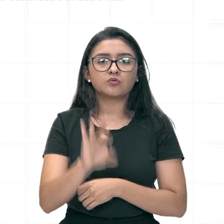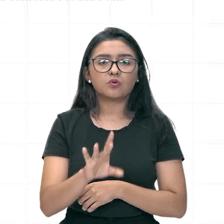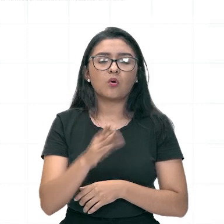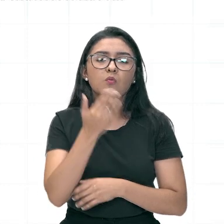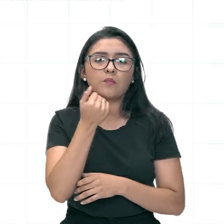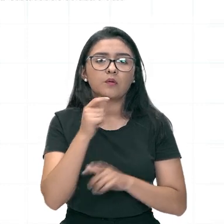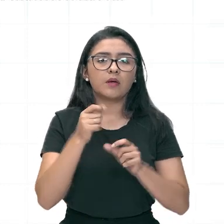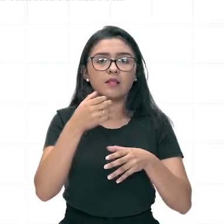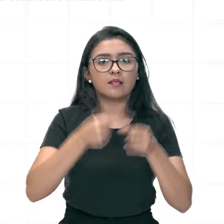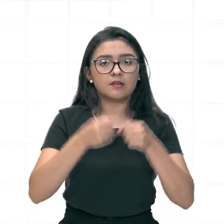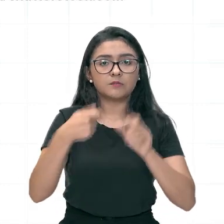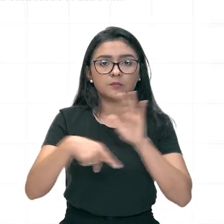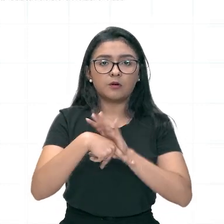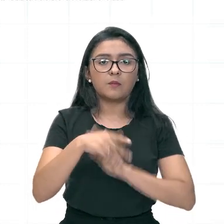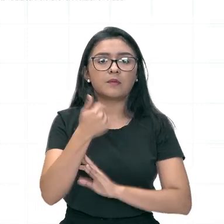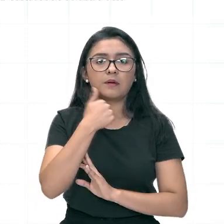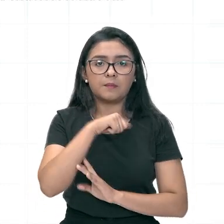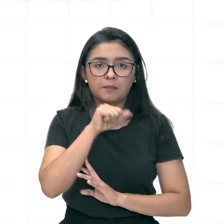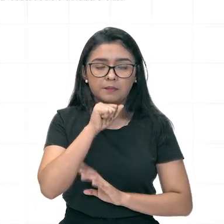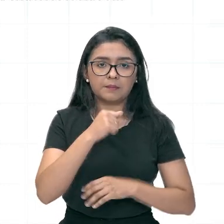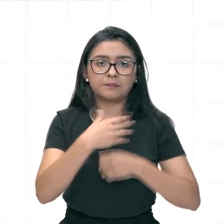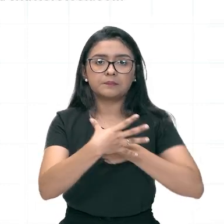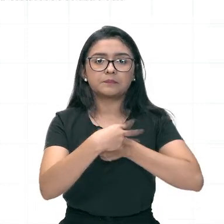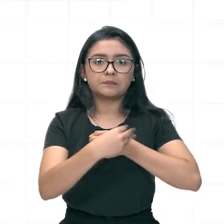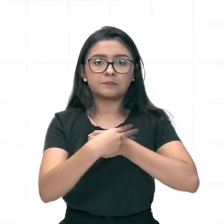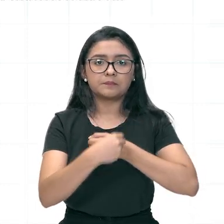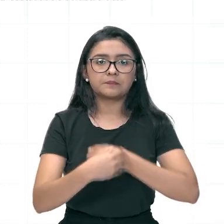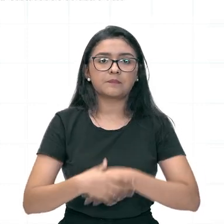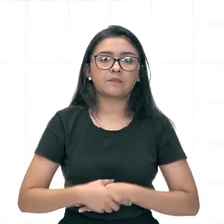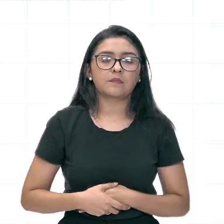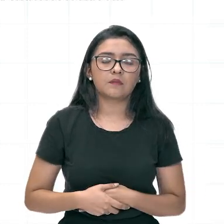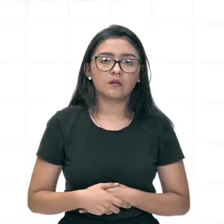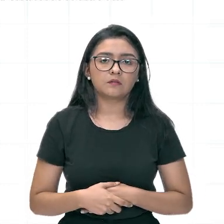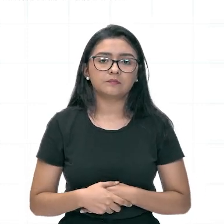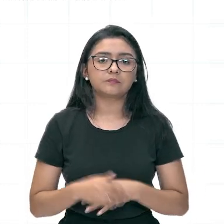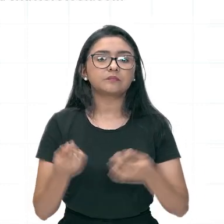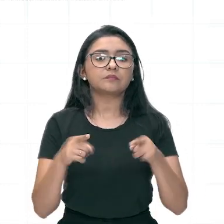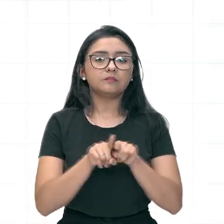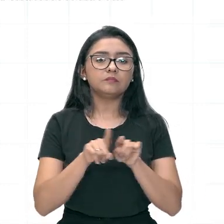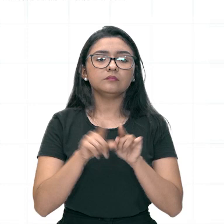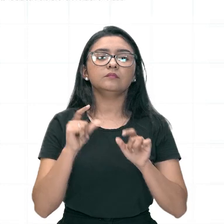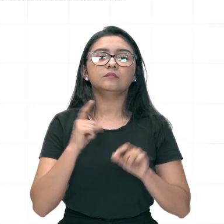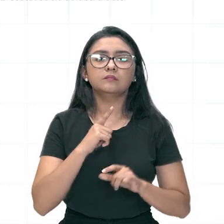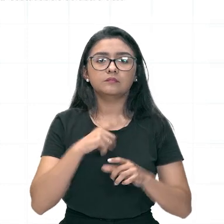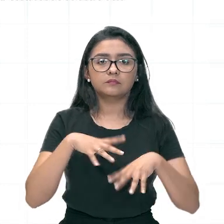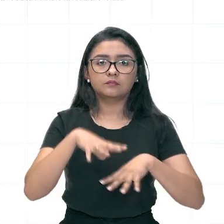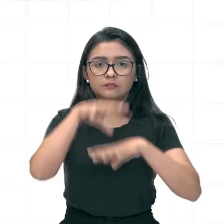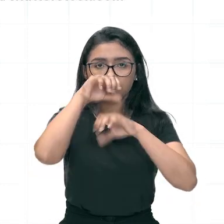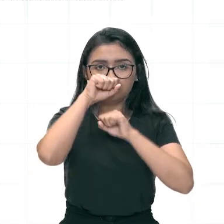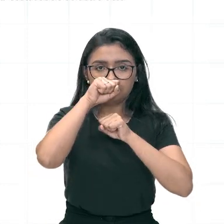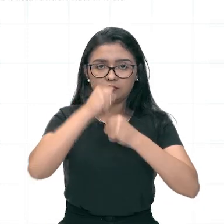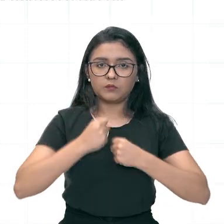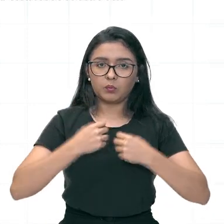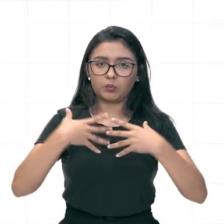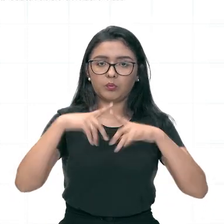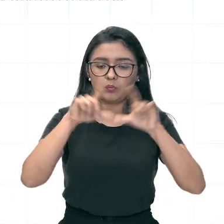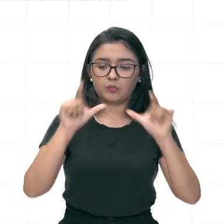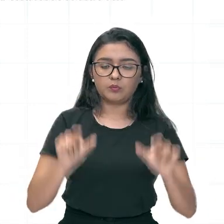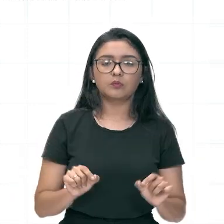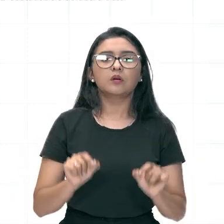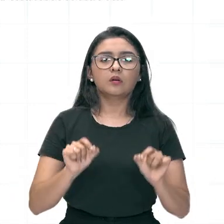leite materno, justamente pela presença das glândulas mamárias. Apresentam também respiração